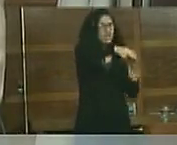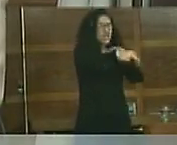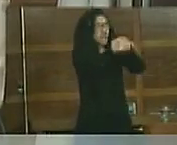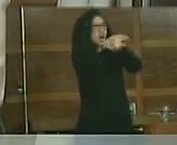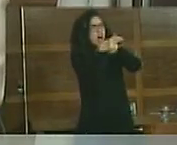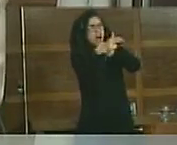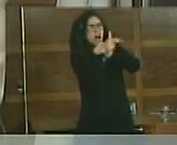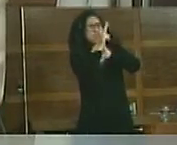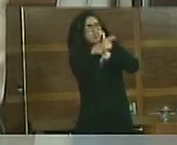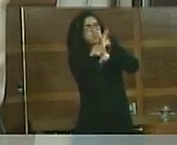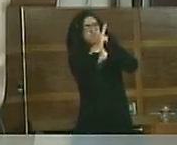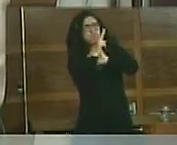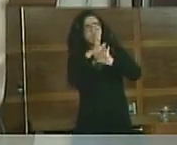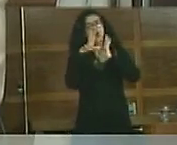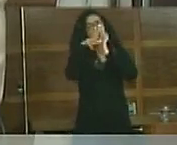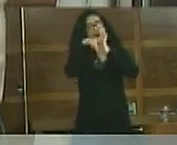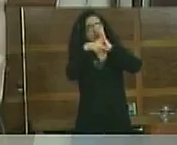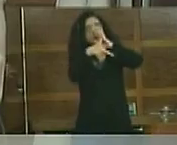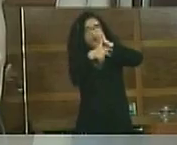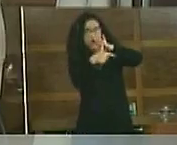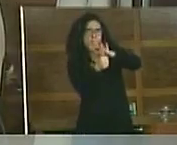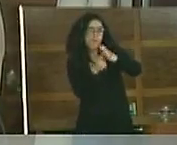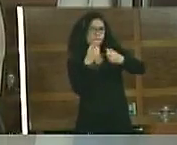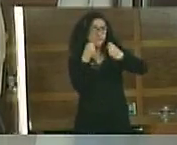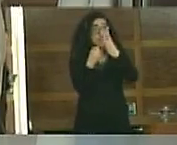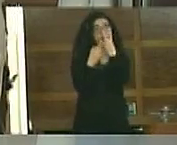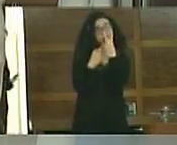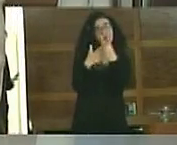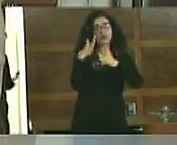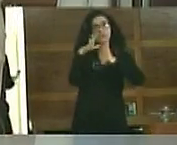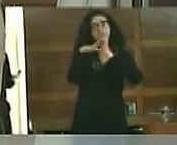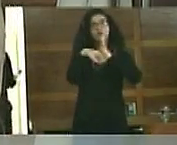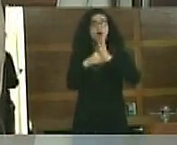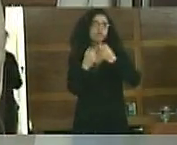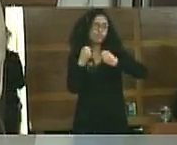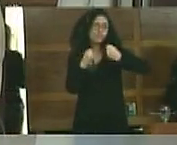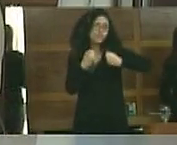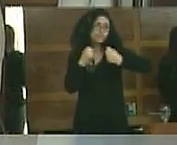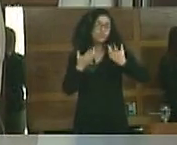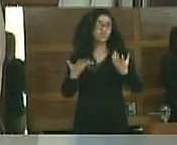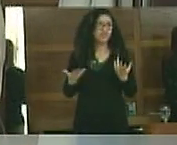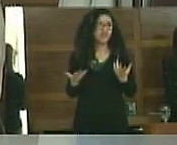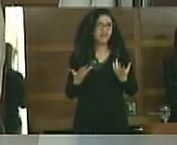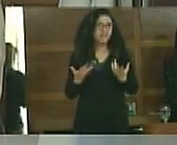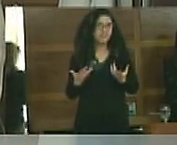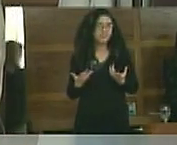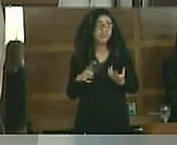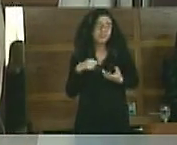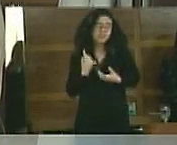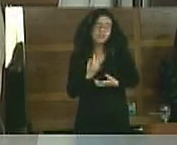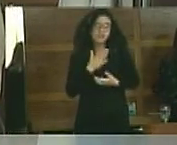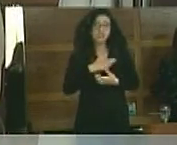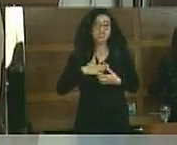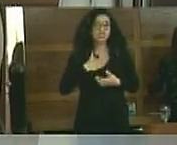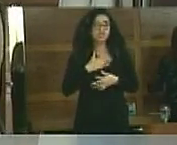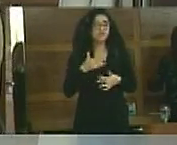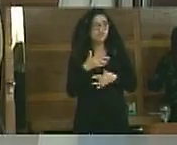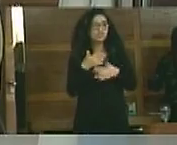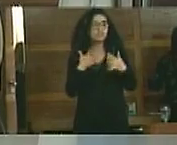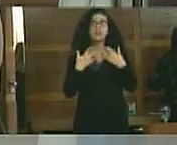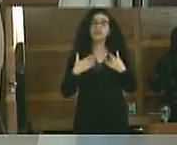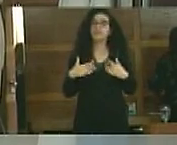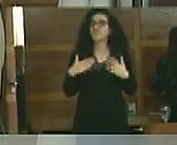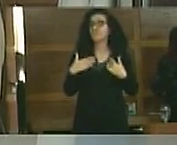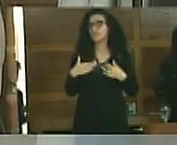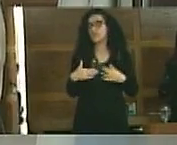atirando, roubando carros. Eu soube de dois carros que foram roubados. Então, quer dizer, a gente gostaria de ter uma cidade mais tranquila e a